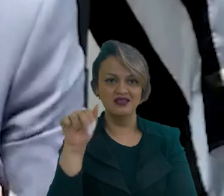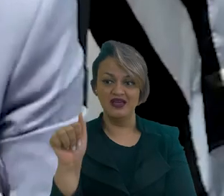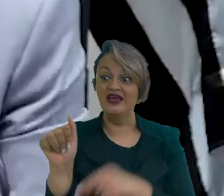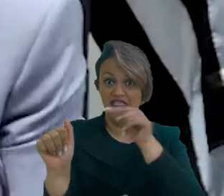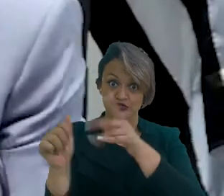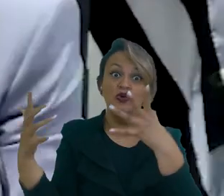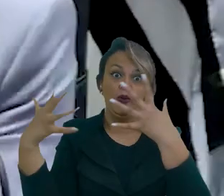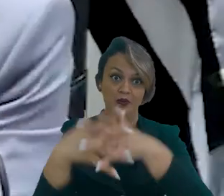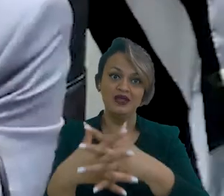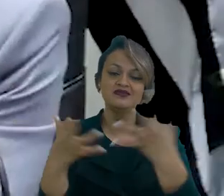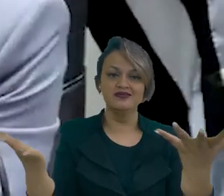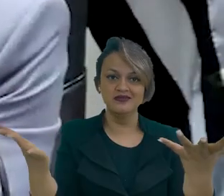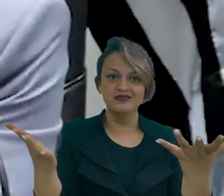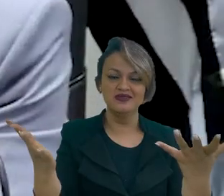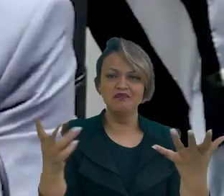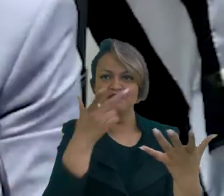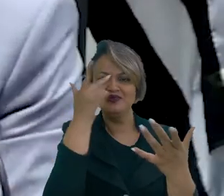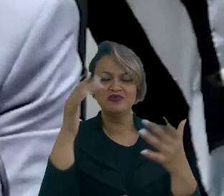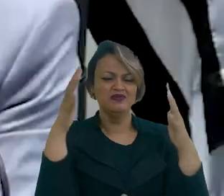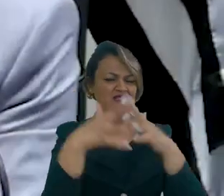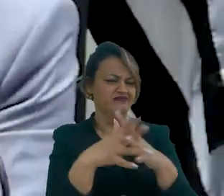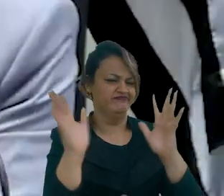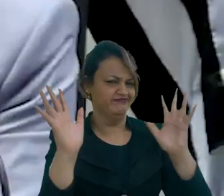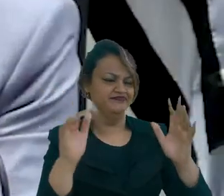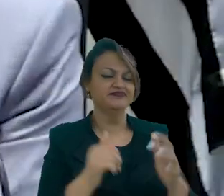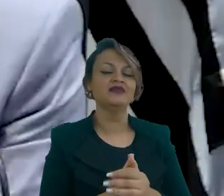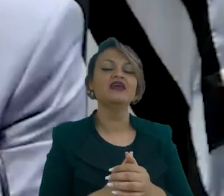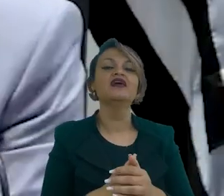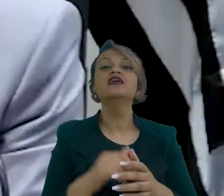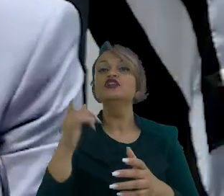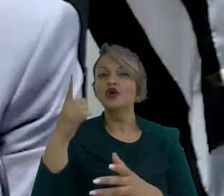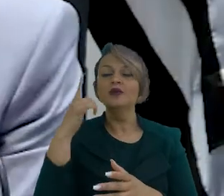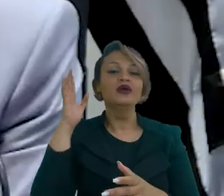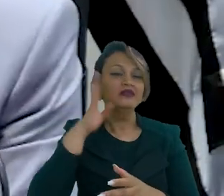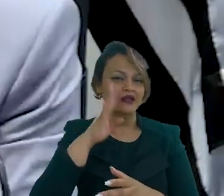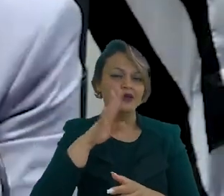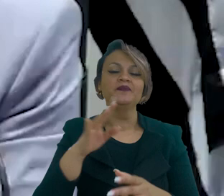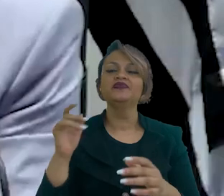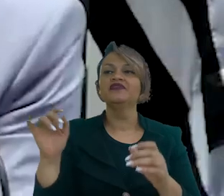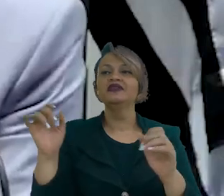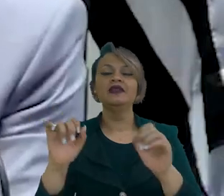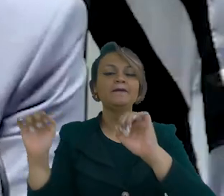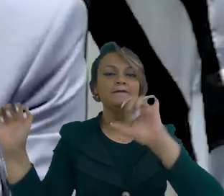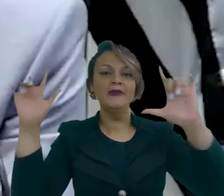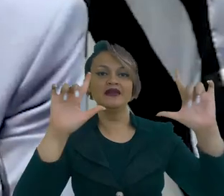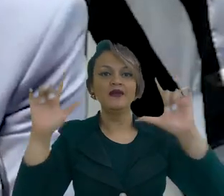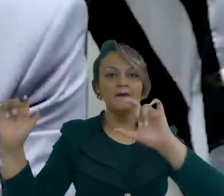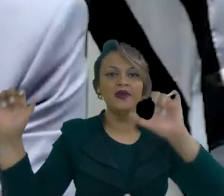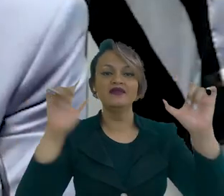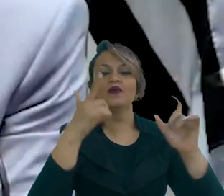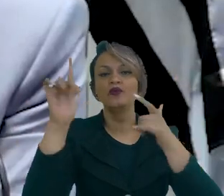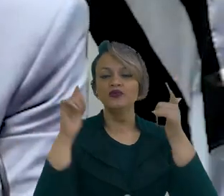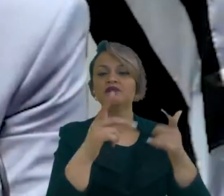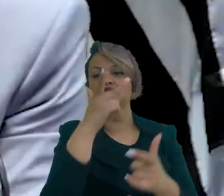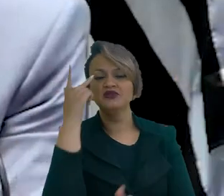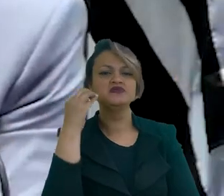assim entendemos os novos desafios vamos passar por esses painéis nos próximos dias e tem pessoas muito mais